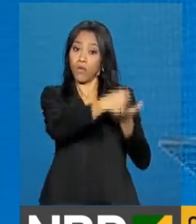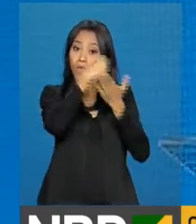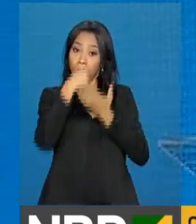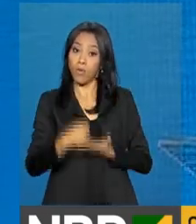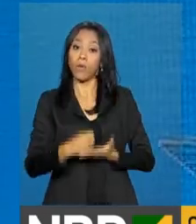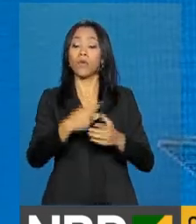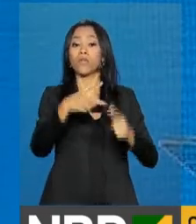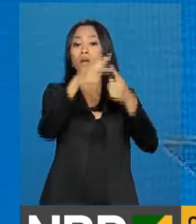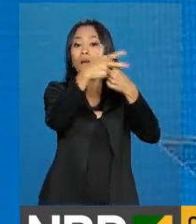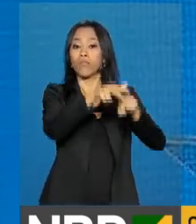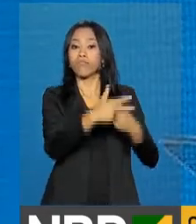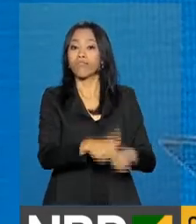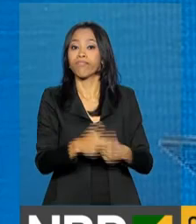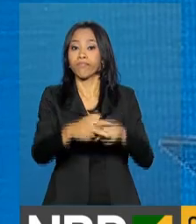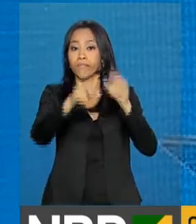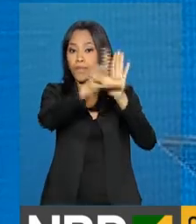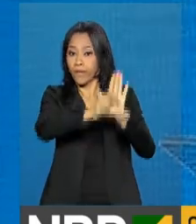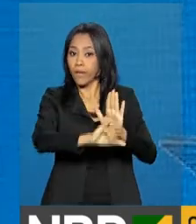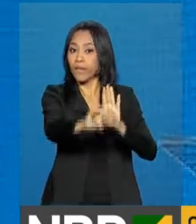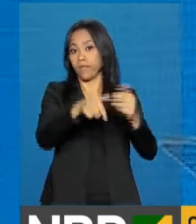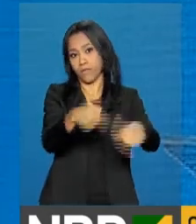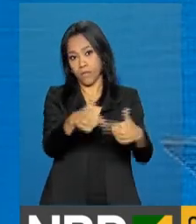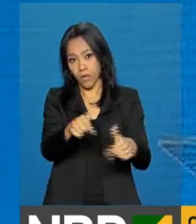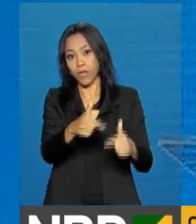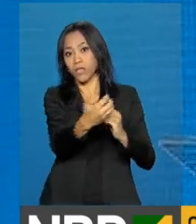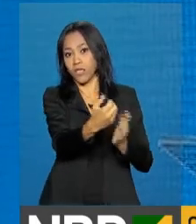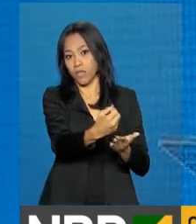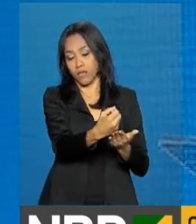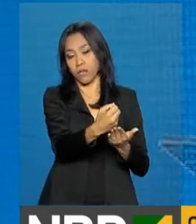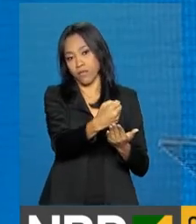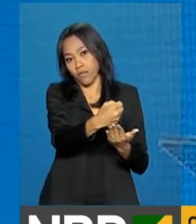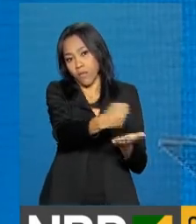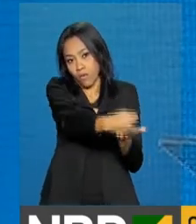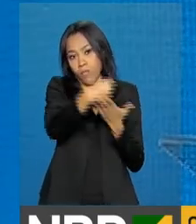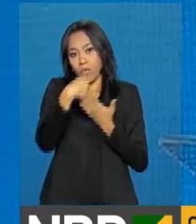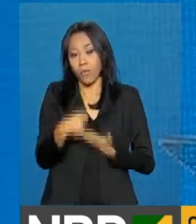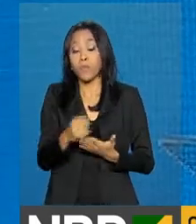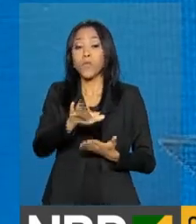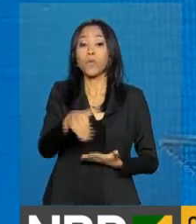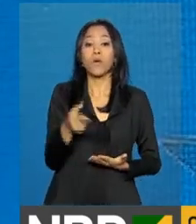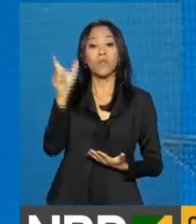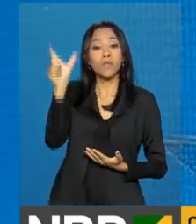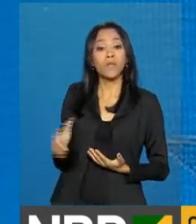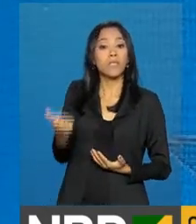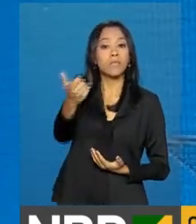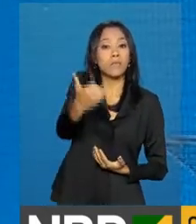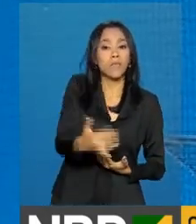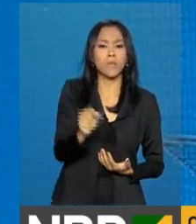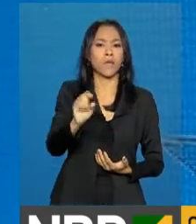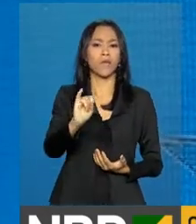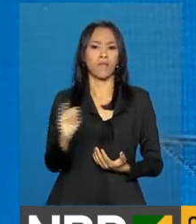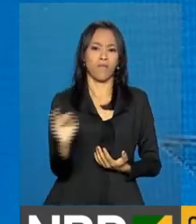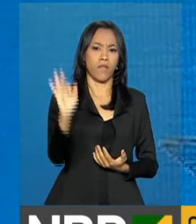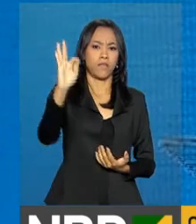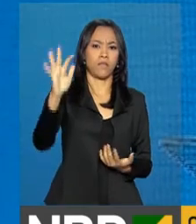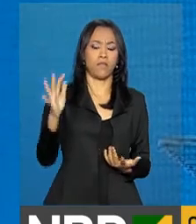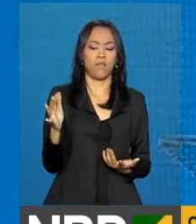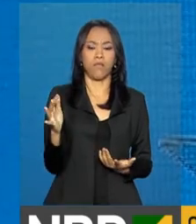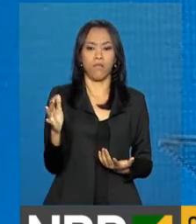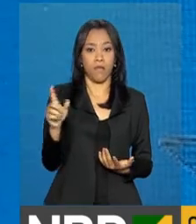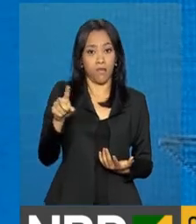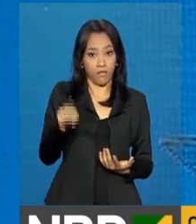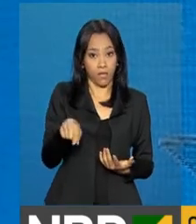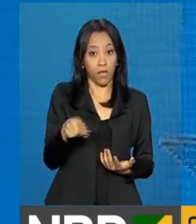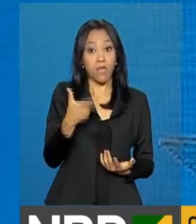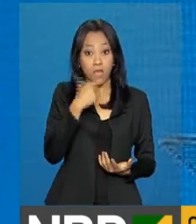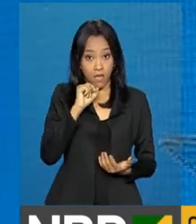modificações legislativas que nós fizemos. Quando o Meirelles fala da inflação, quem quiser opor-se ao nosso